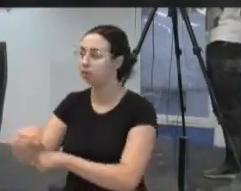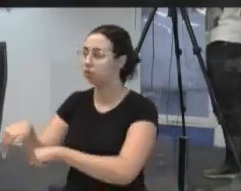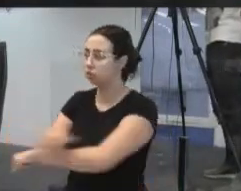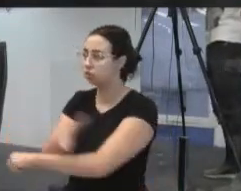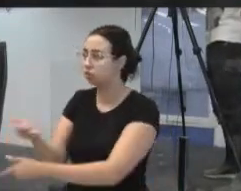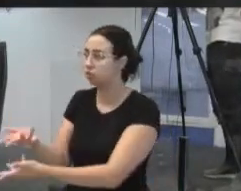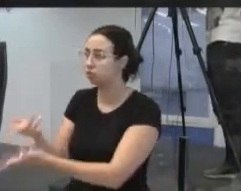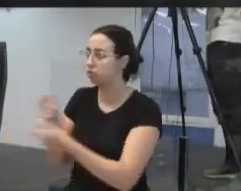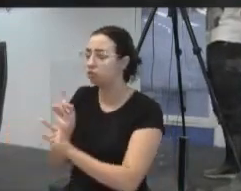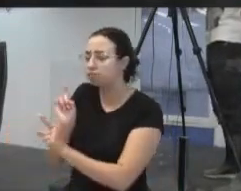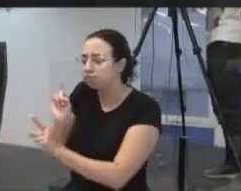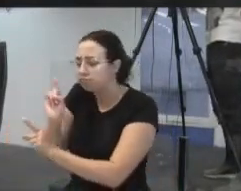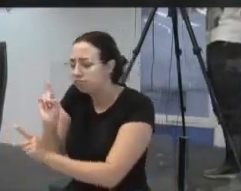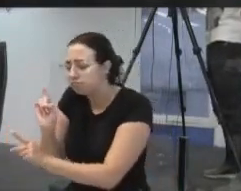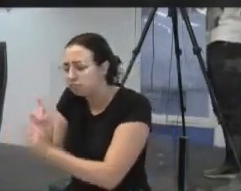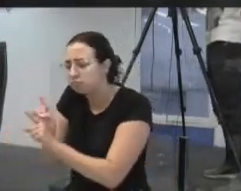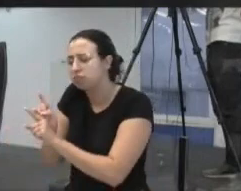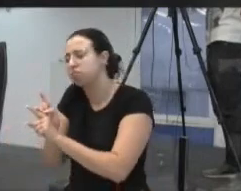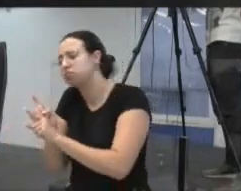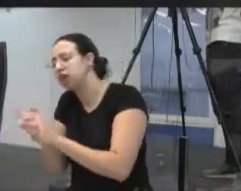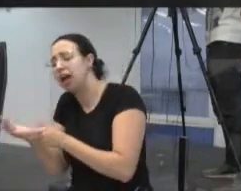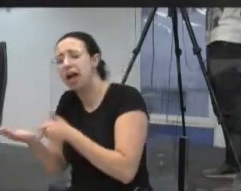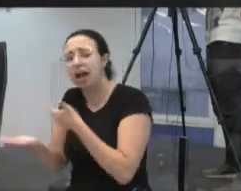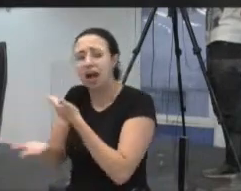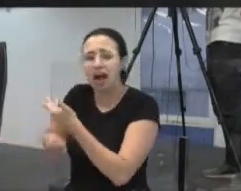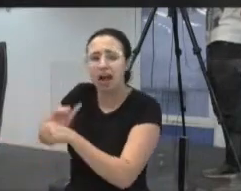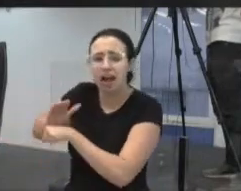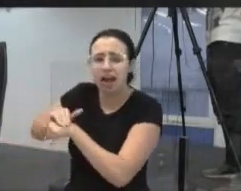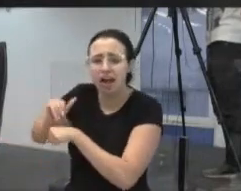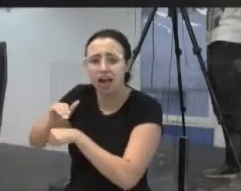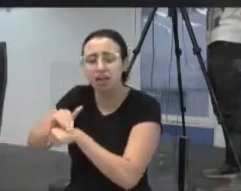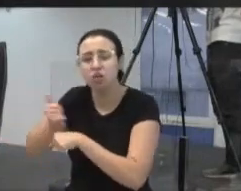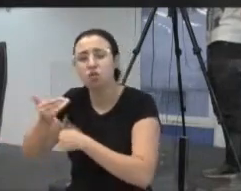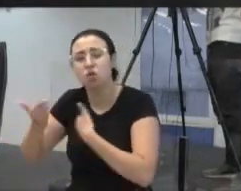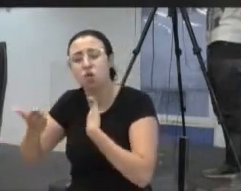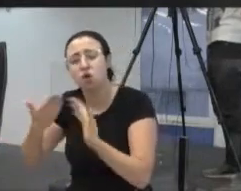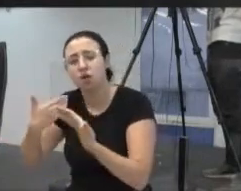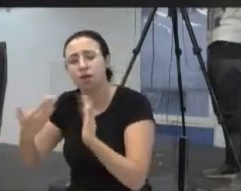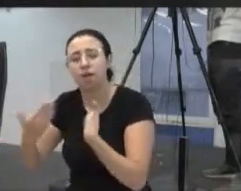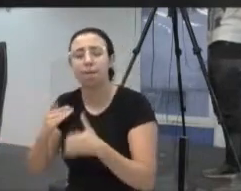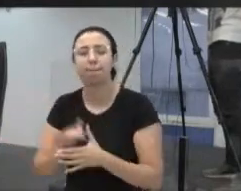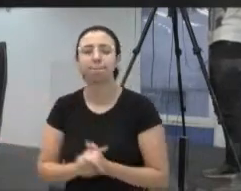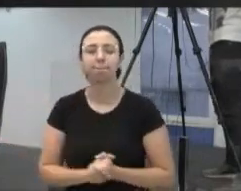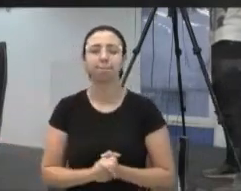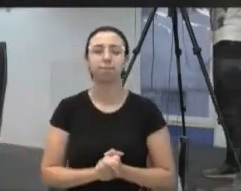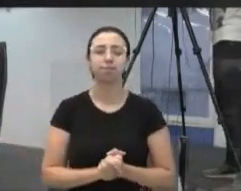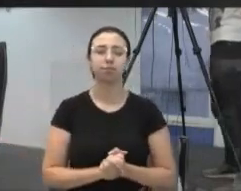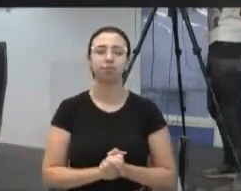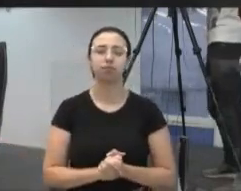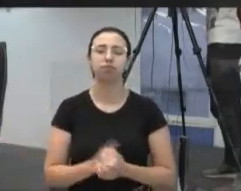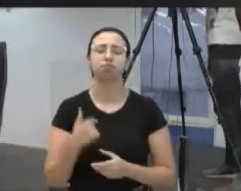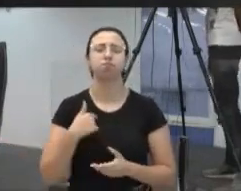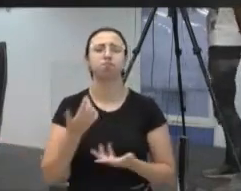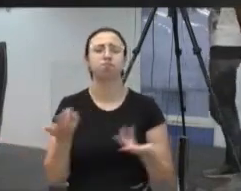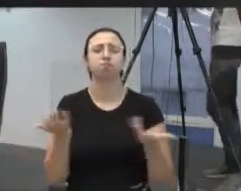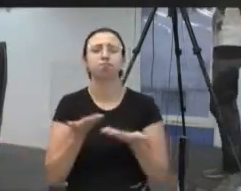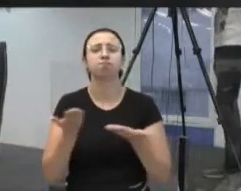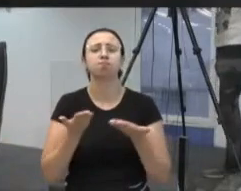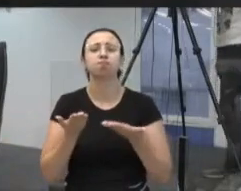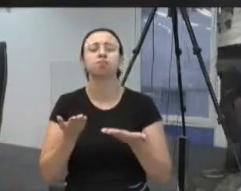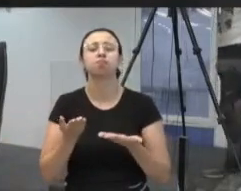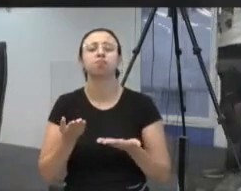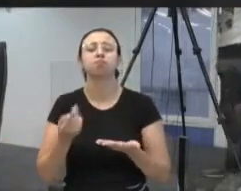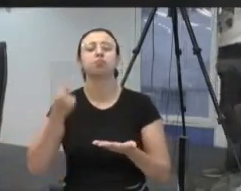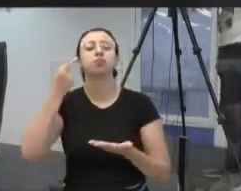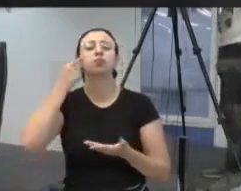todo carinho, com todo jeito, acolhe as pessoas. E agora eu fiquei tão assim, que eu falei, gente, tem parceiros